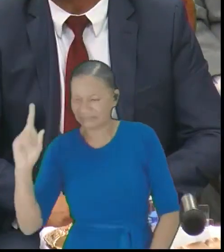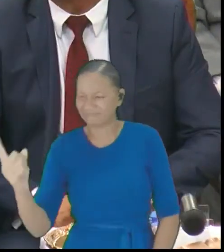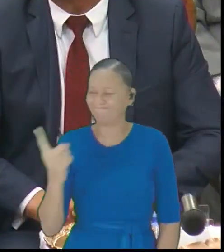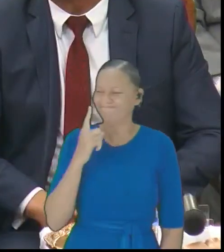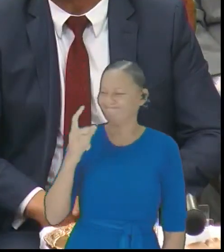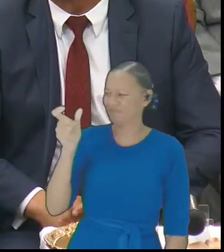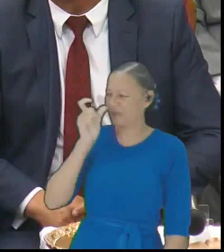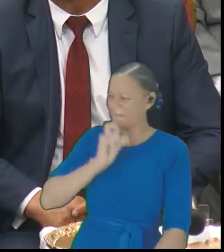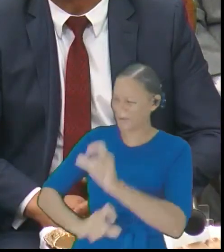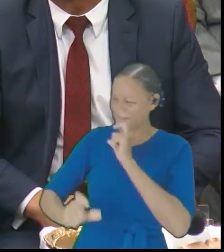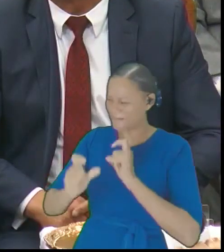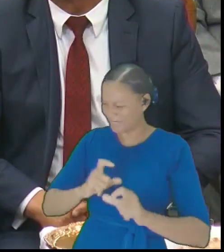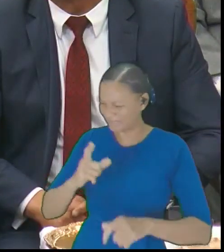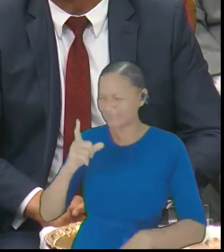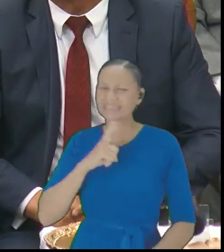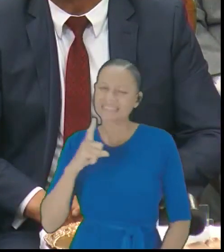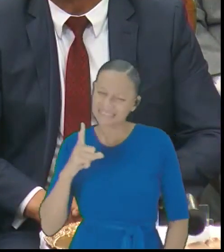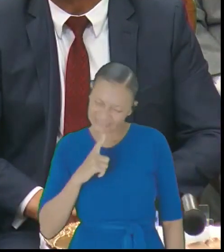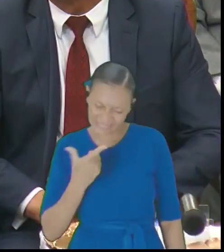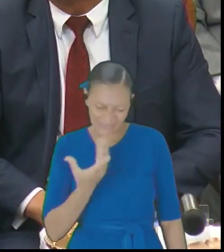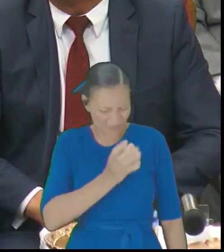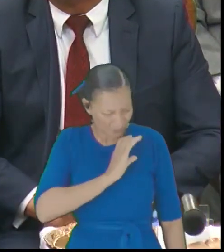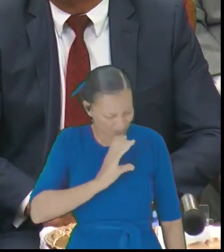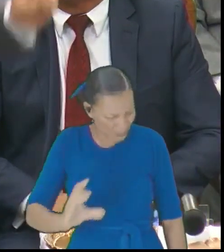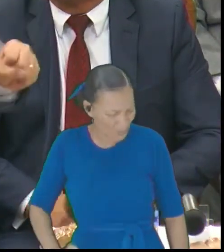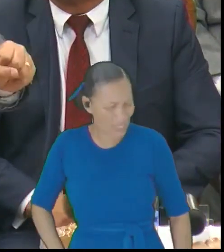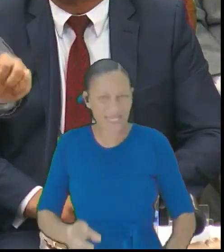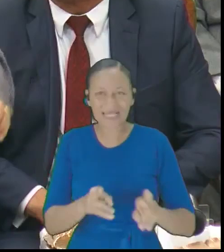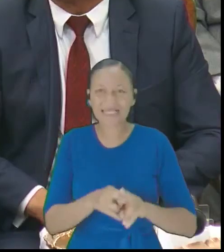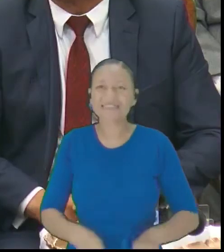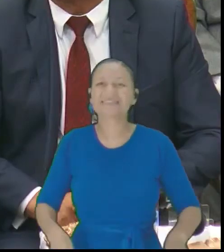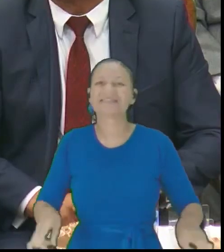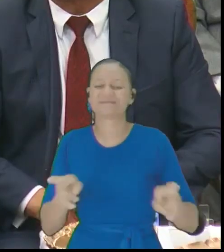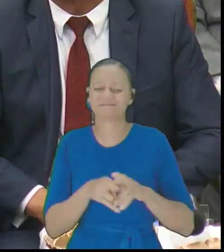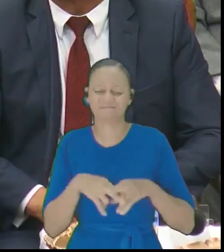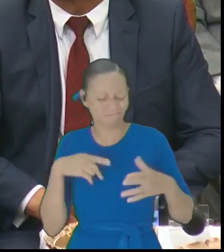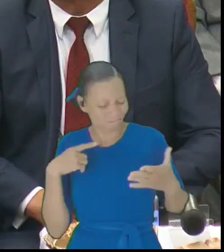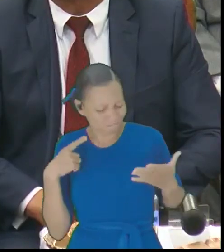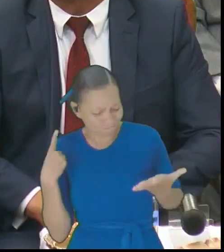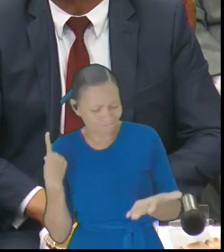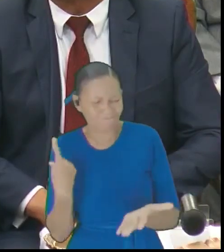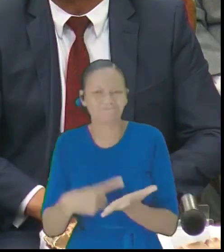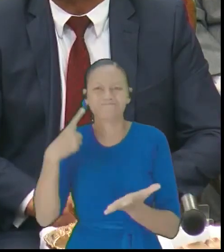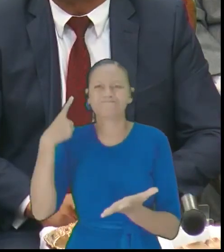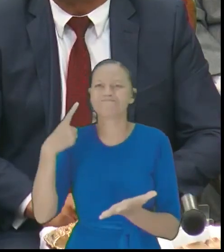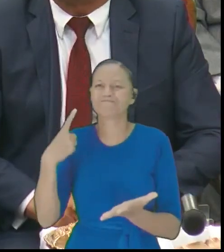que restaura, há um Cristo que estabelece.